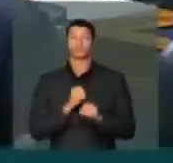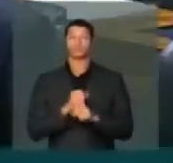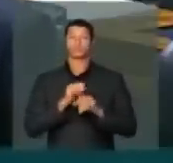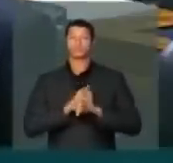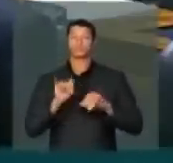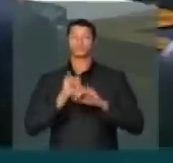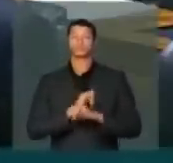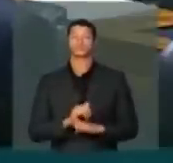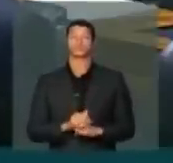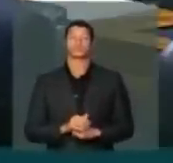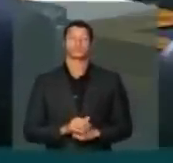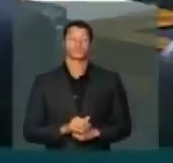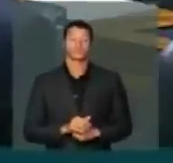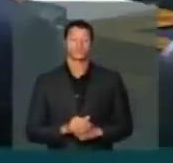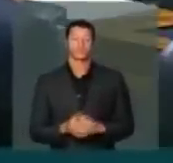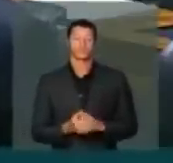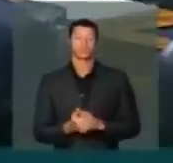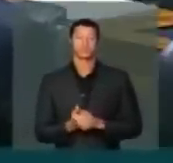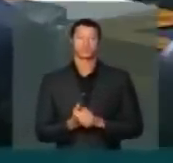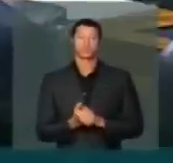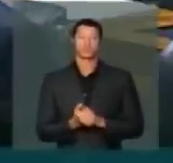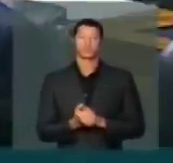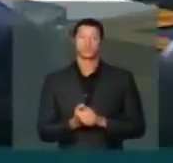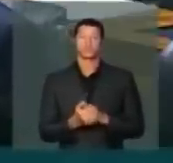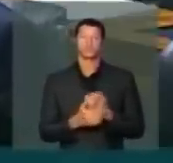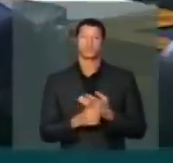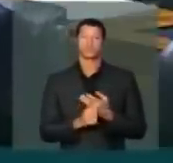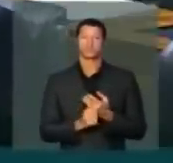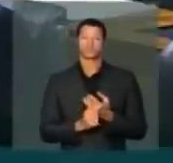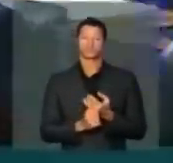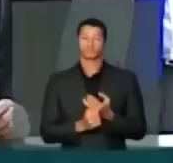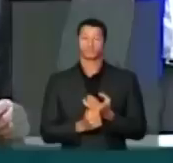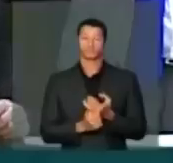e anos e anos abaixando a cabeça. Em todo caso, se Vossa Excelência me permitir, sabe, do